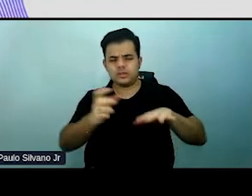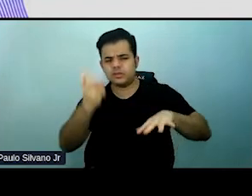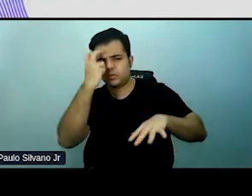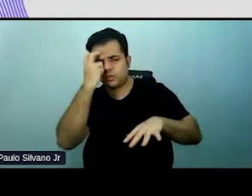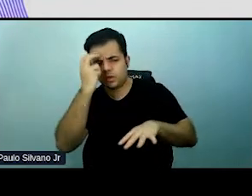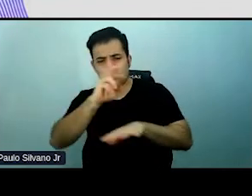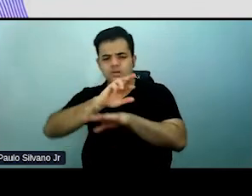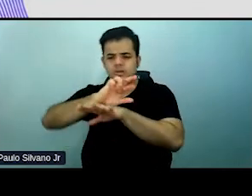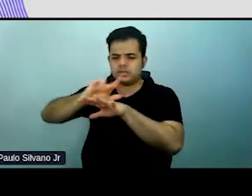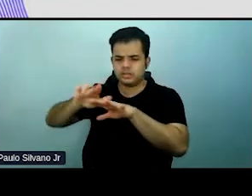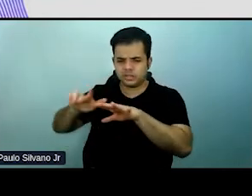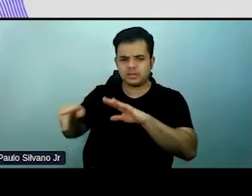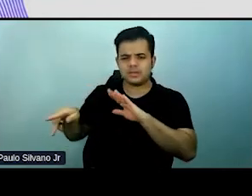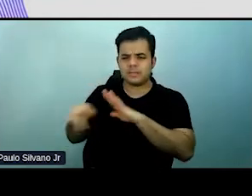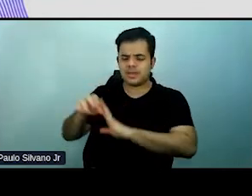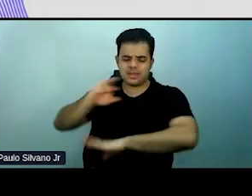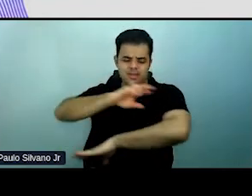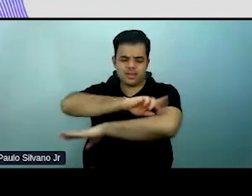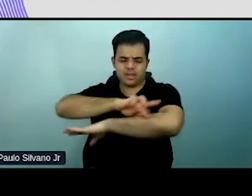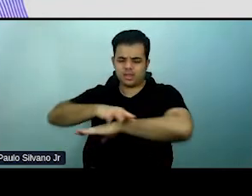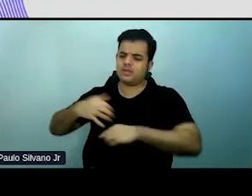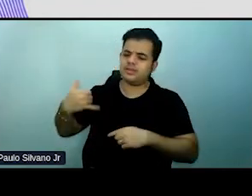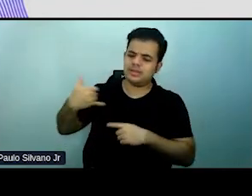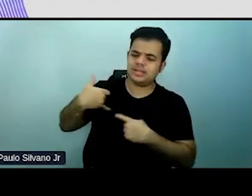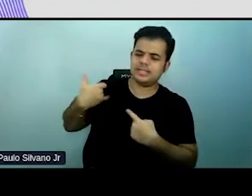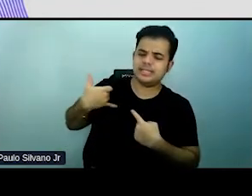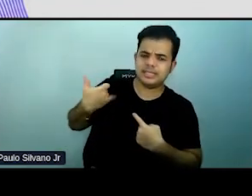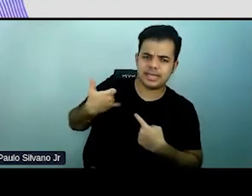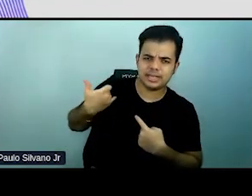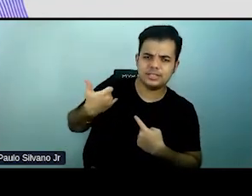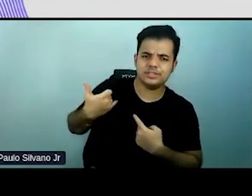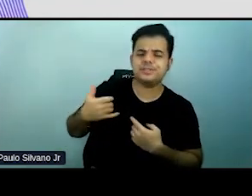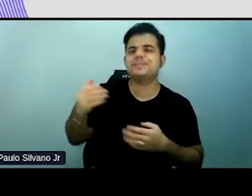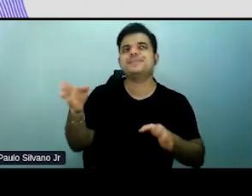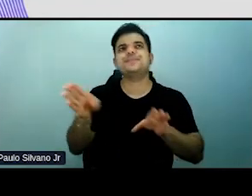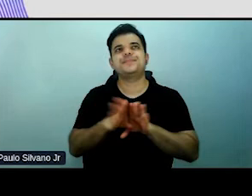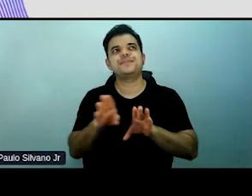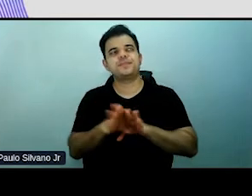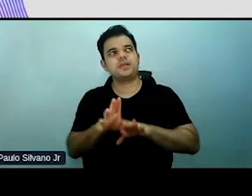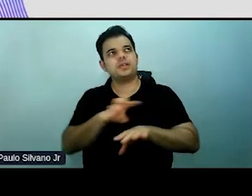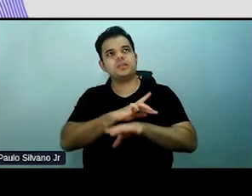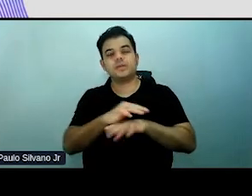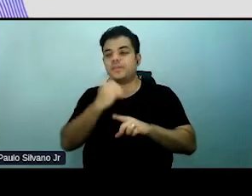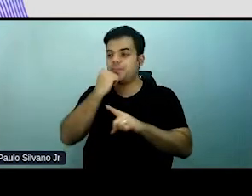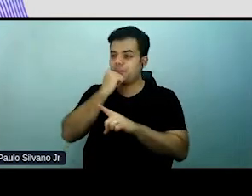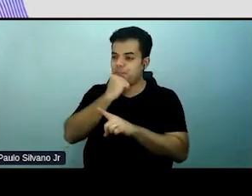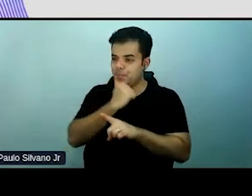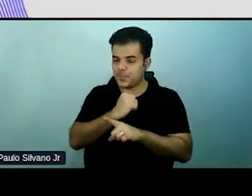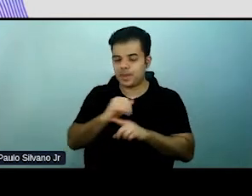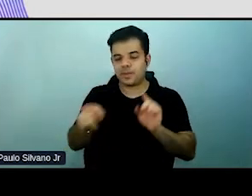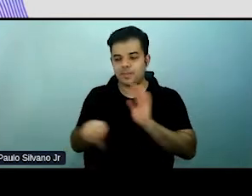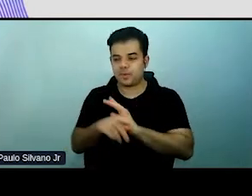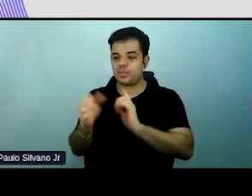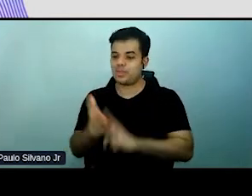já falou sobre diversidade racial, etária, a gente já falou também sobre mulher, mercado de